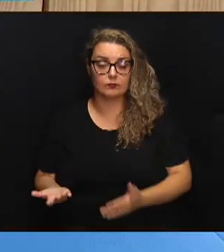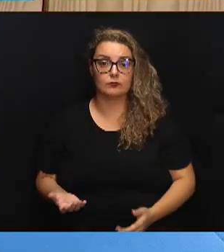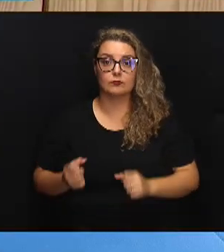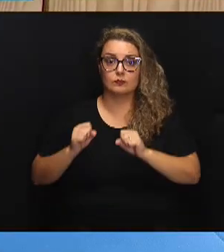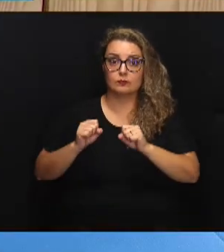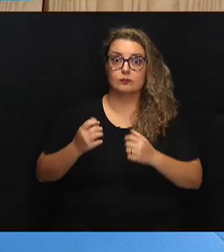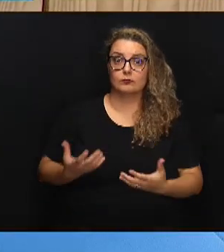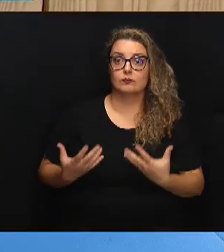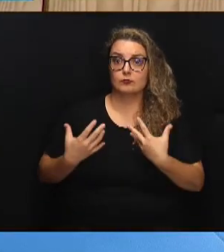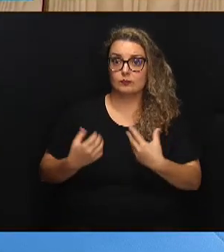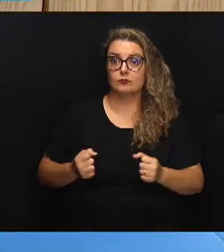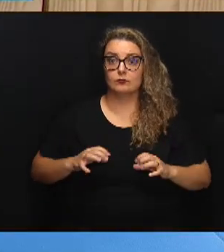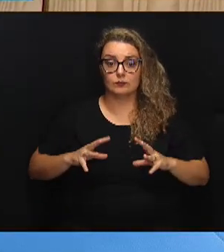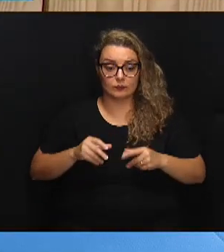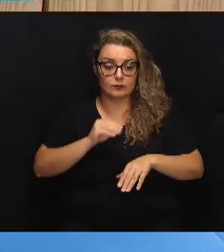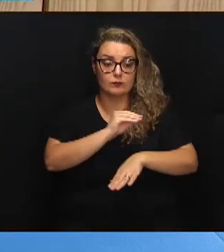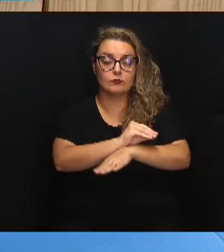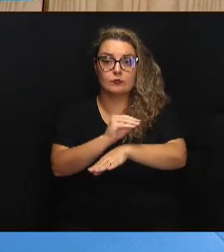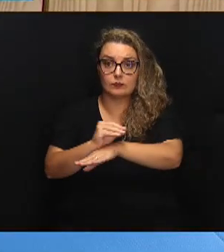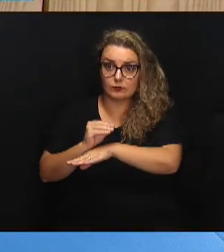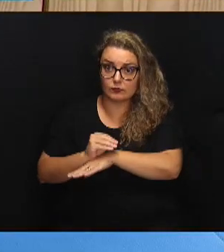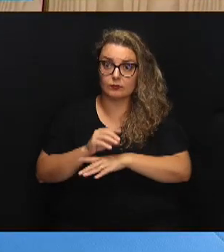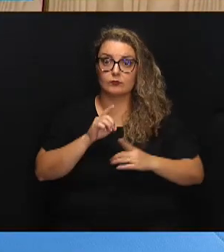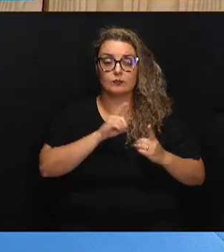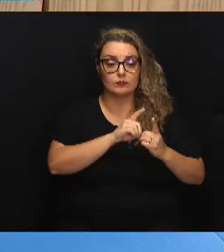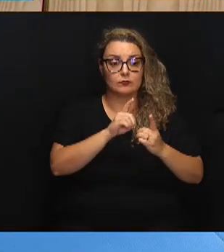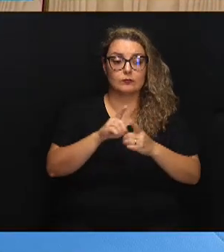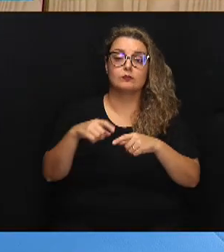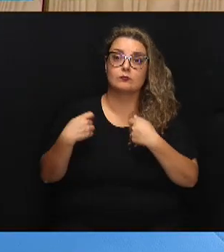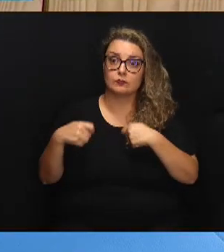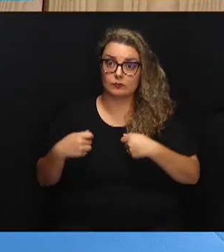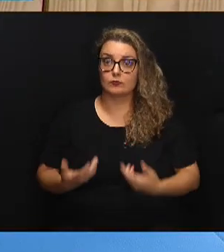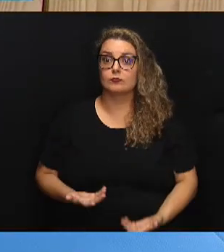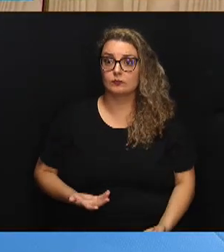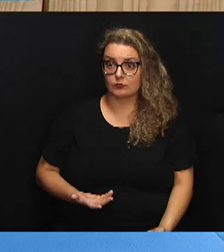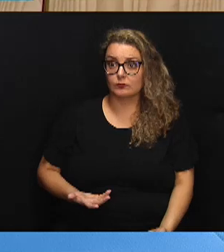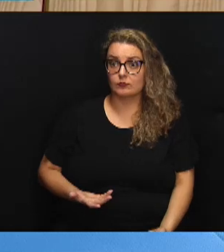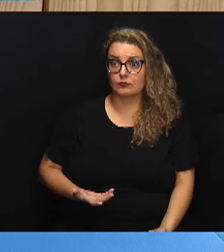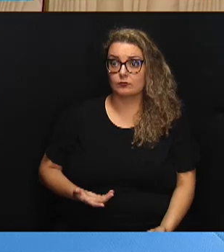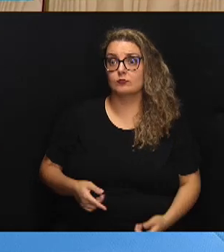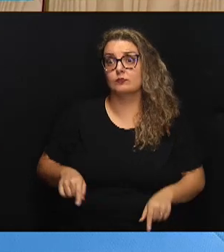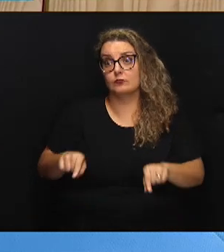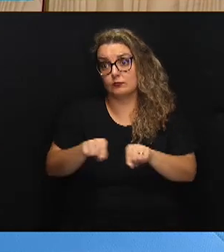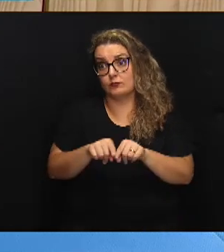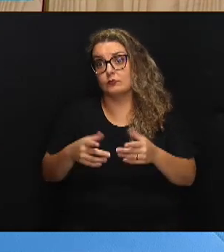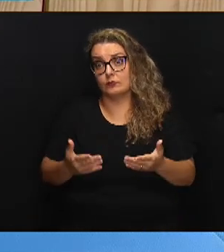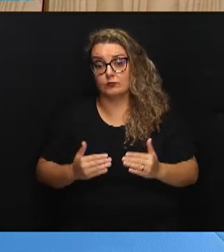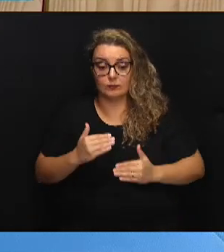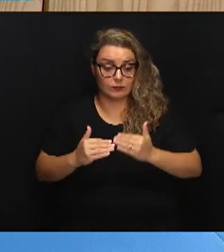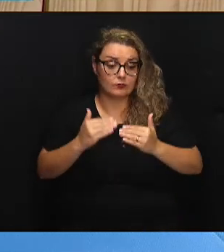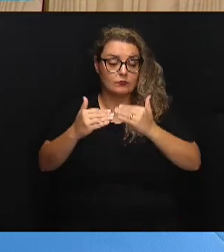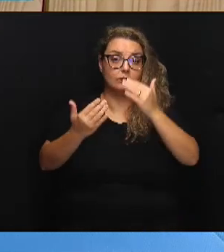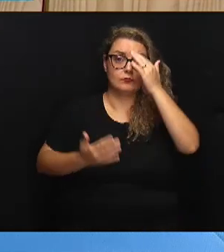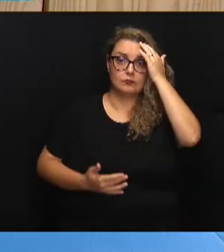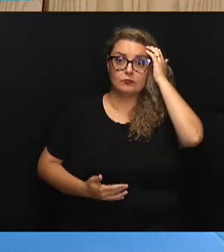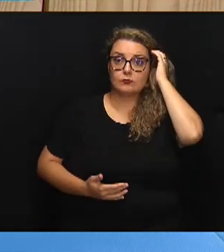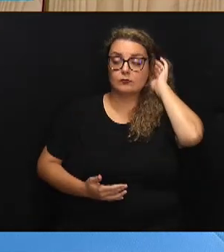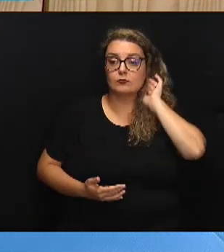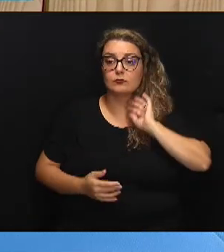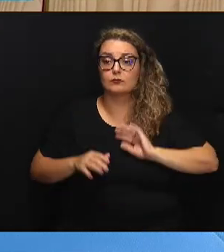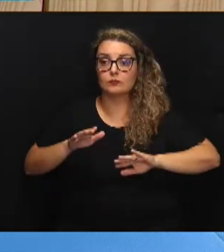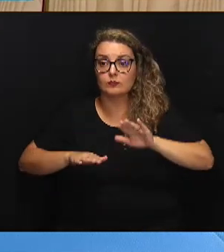possa receber todos os cuidados e atenção necessária, né, e além disso, desenvolver muitas vezes